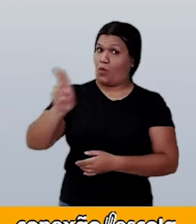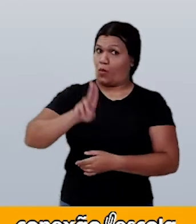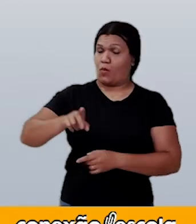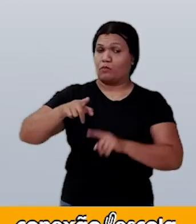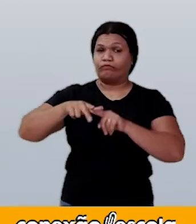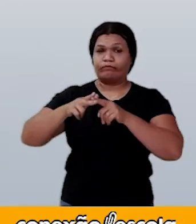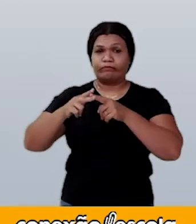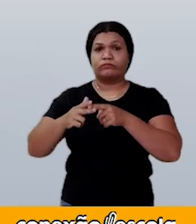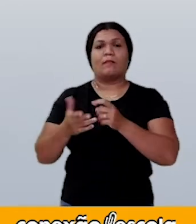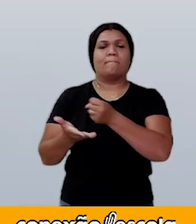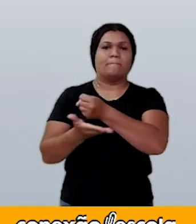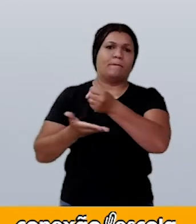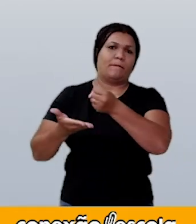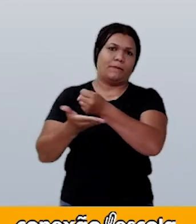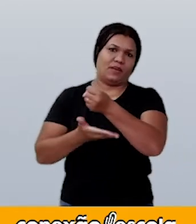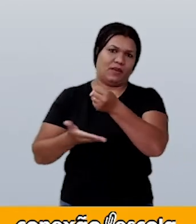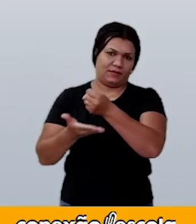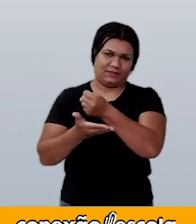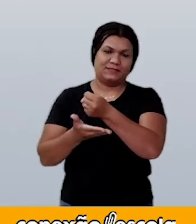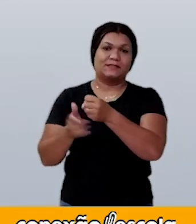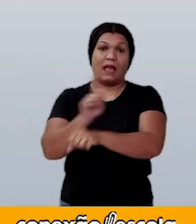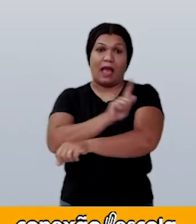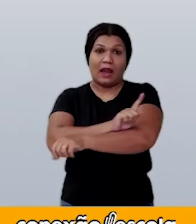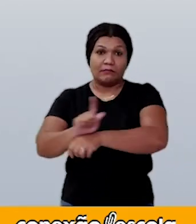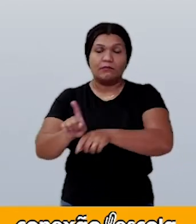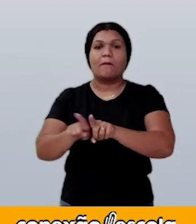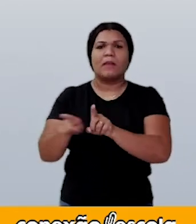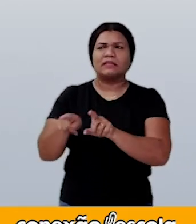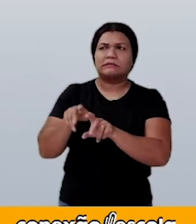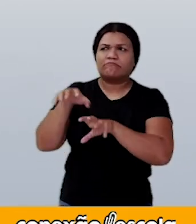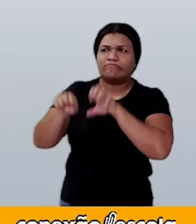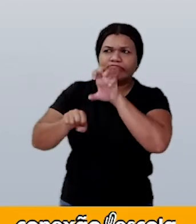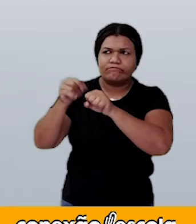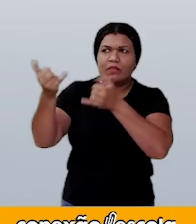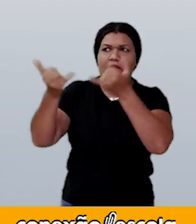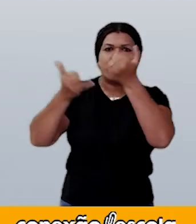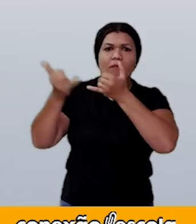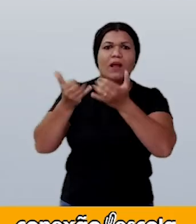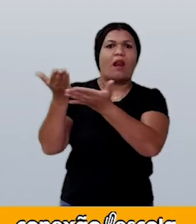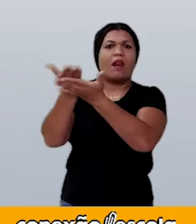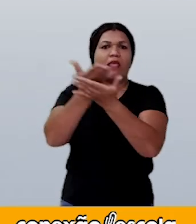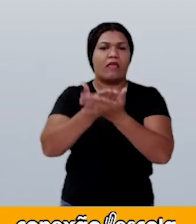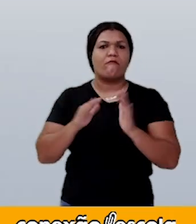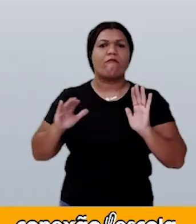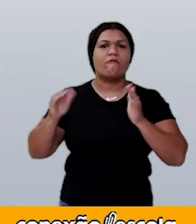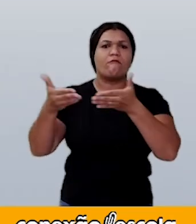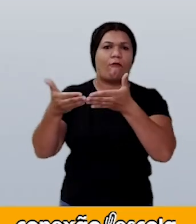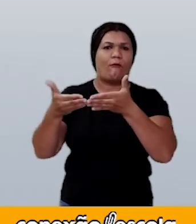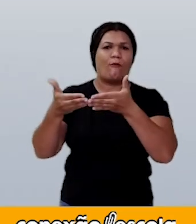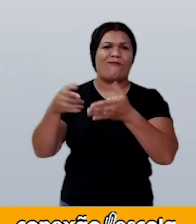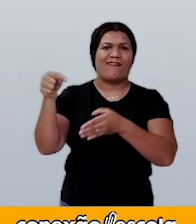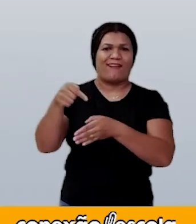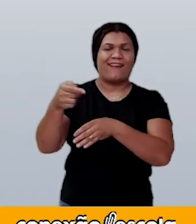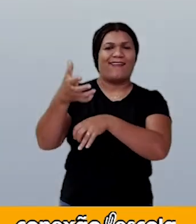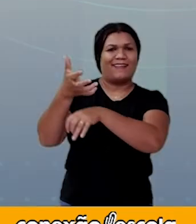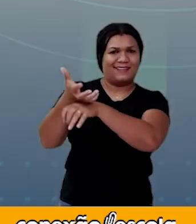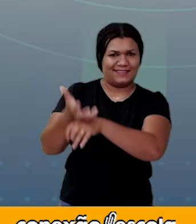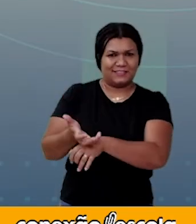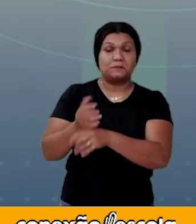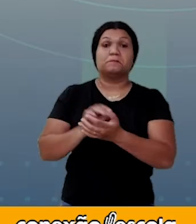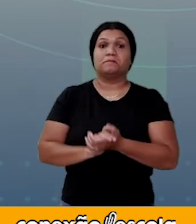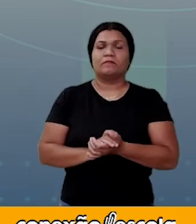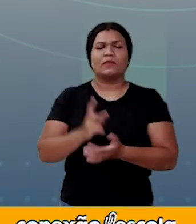da graduação, mas buscam a maior parte das informações em livros especializados.